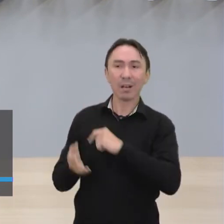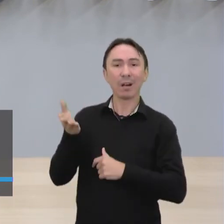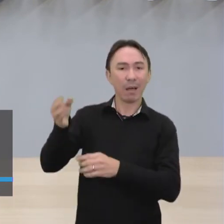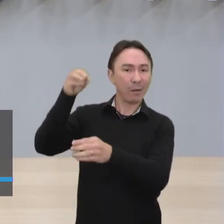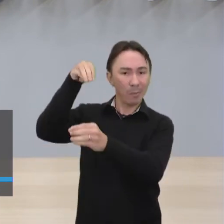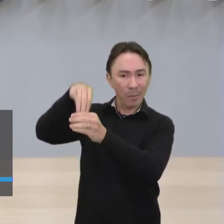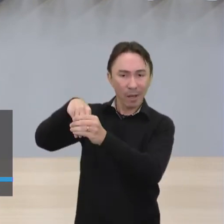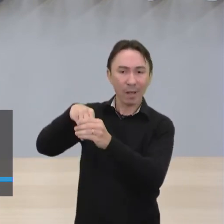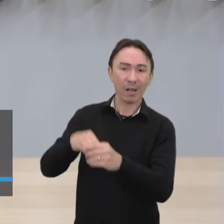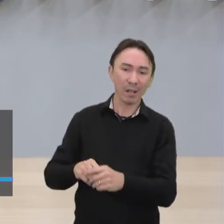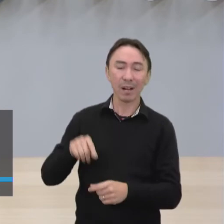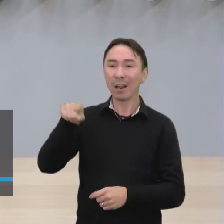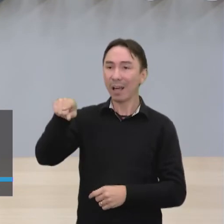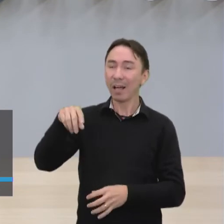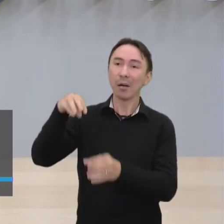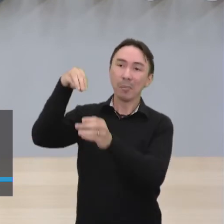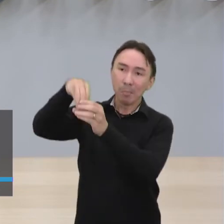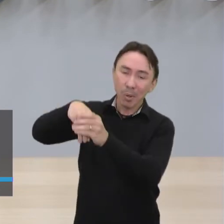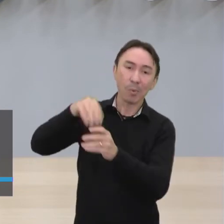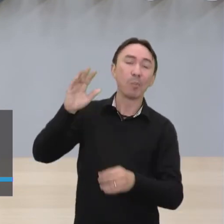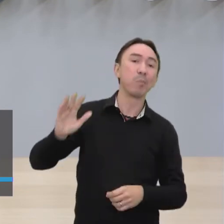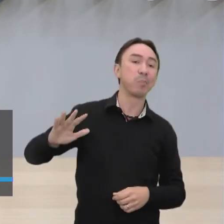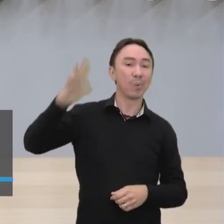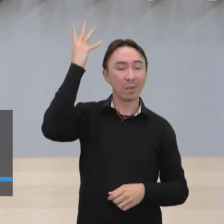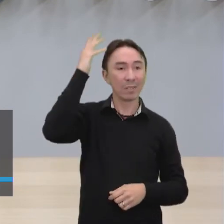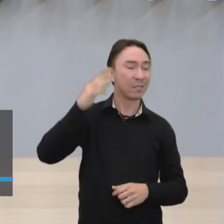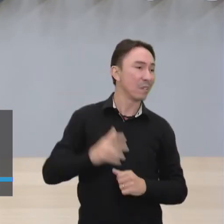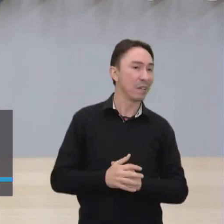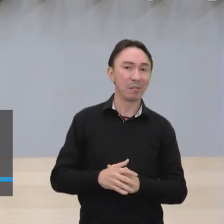por espontaneidade, acontecem por